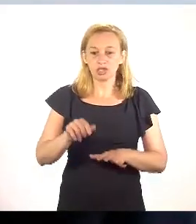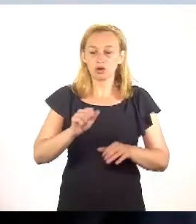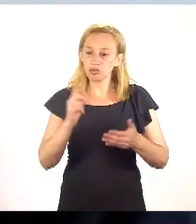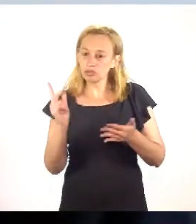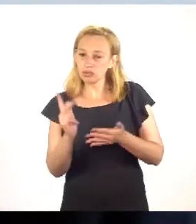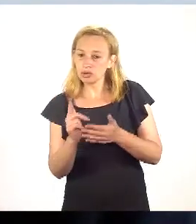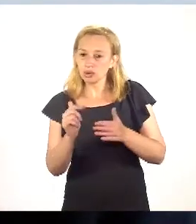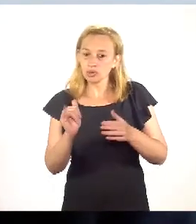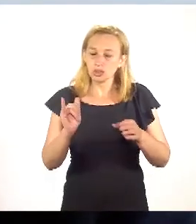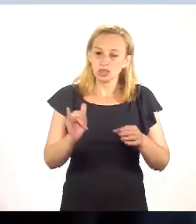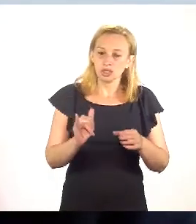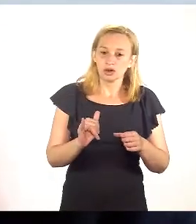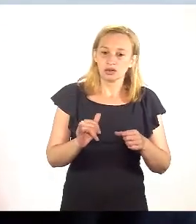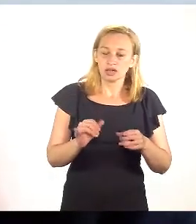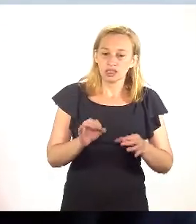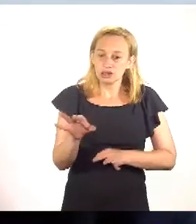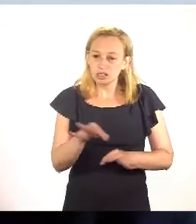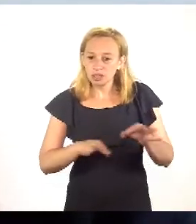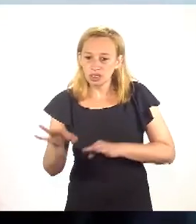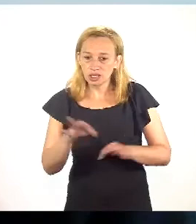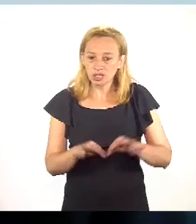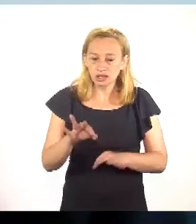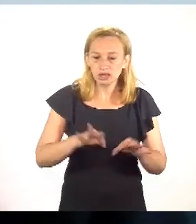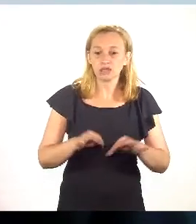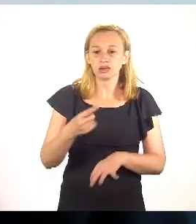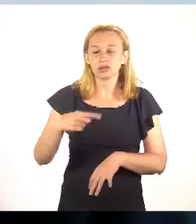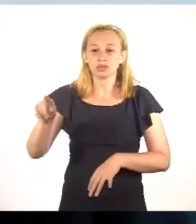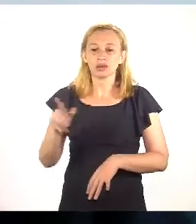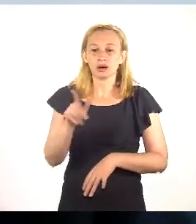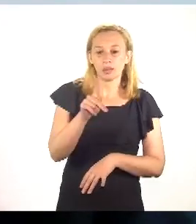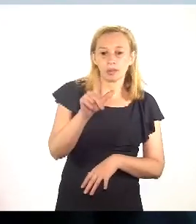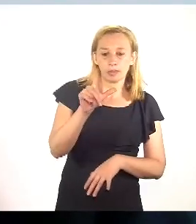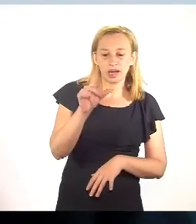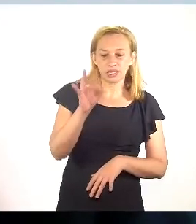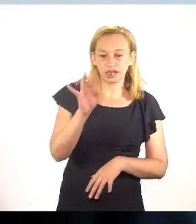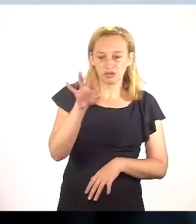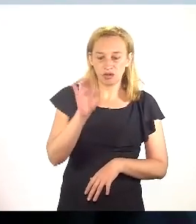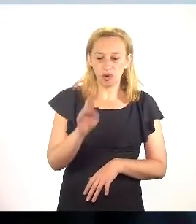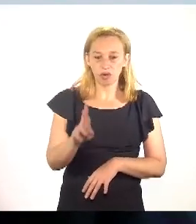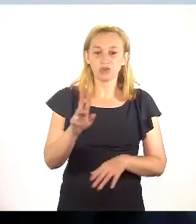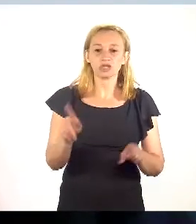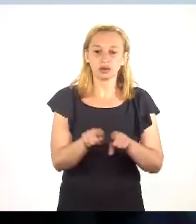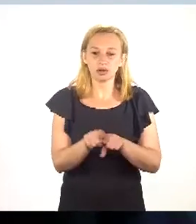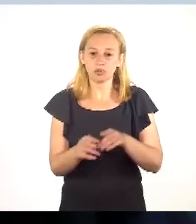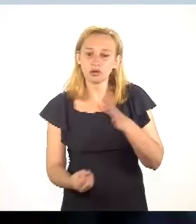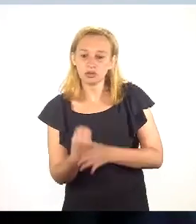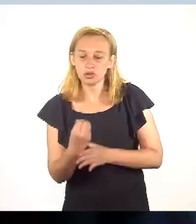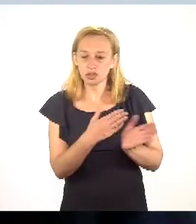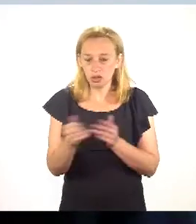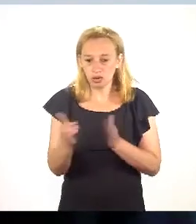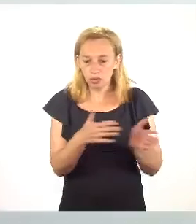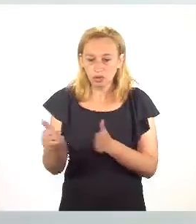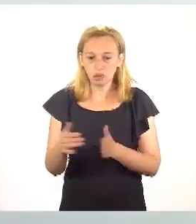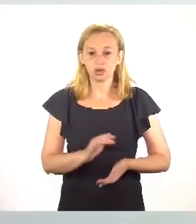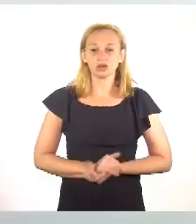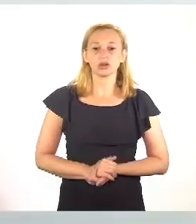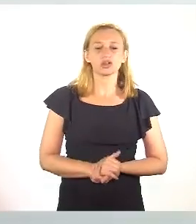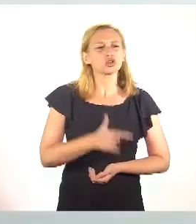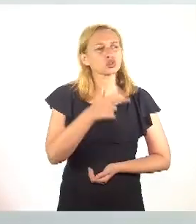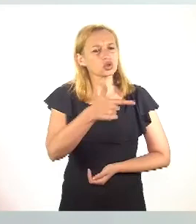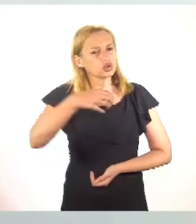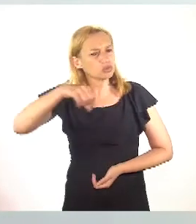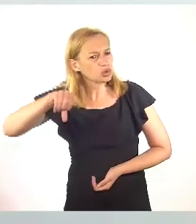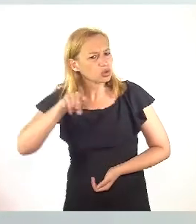essas intervenções nas plataformas, paradas de produção, esses trabalhos. O senhor, em